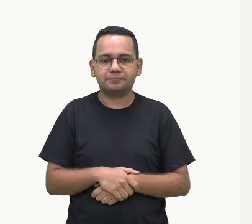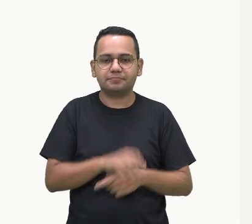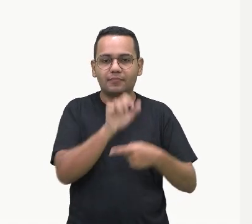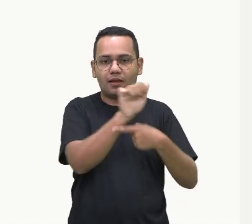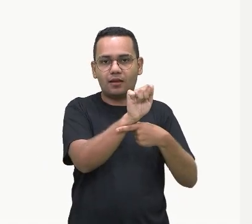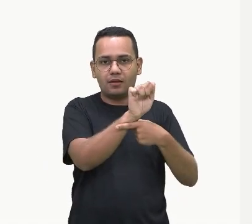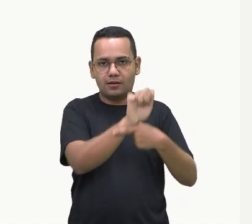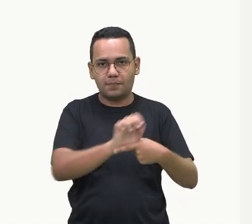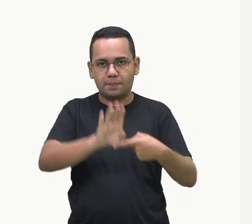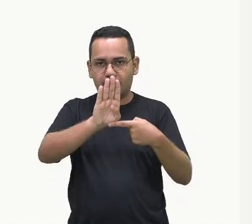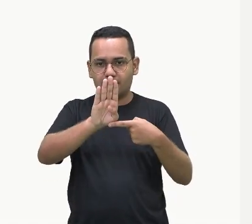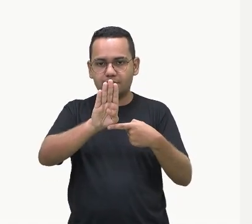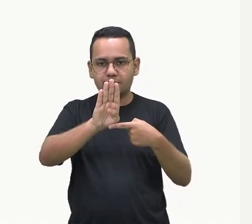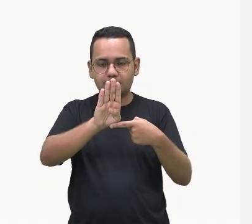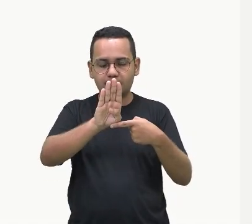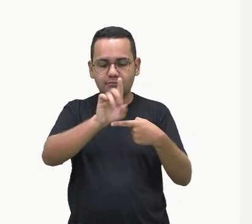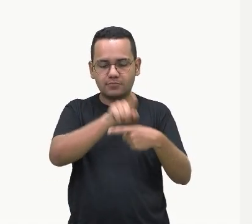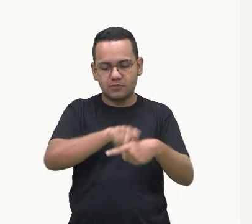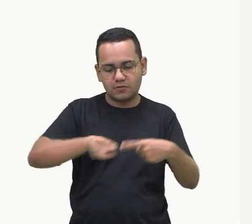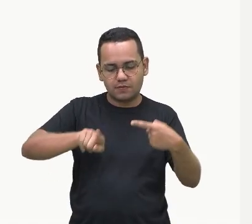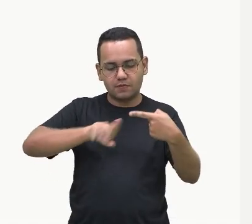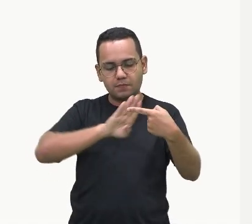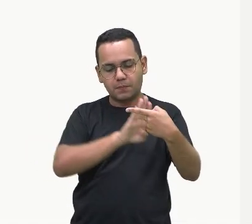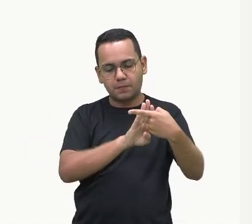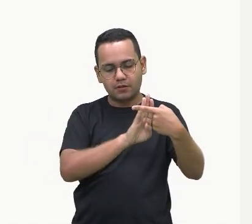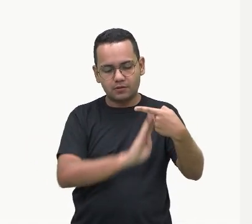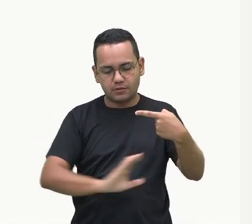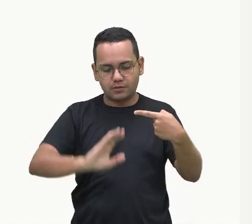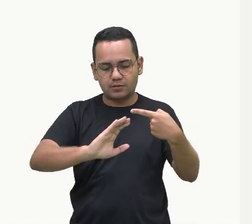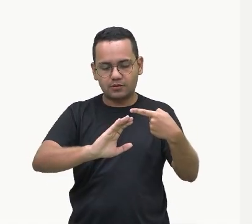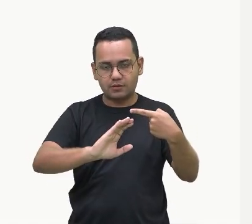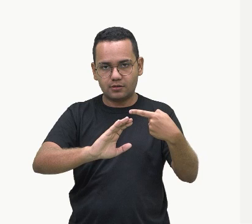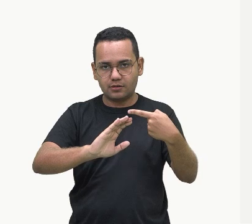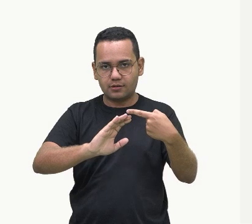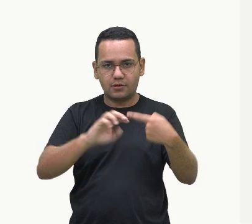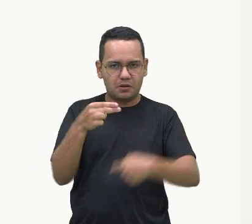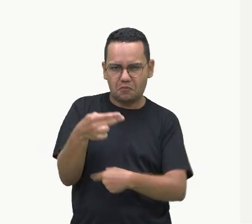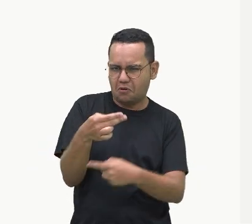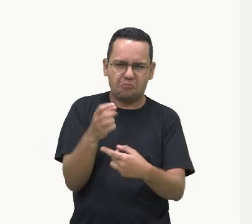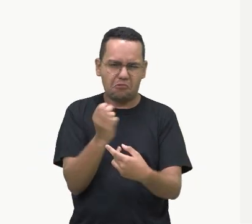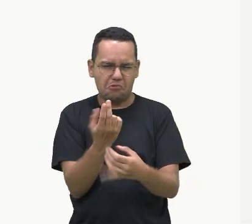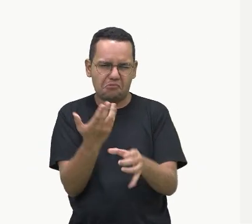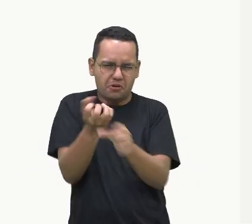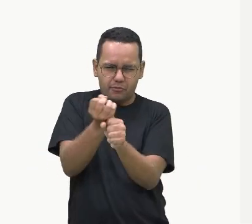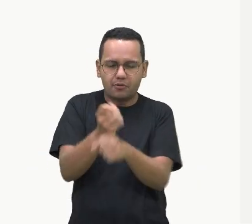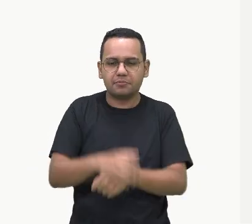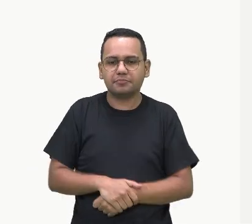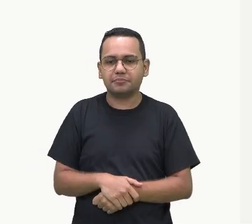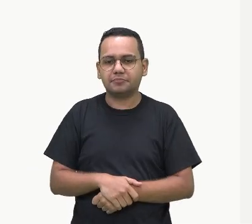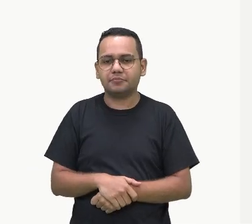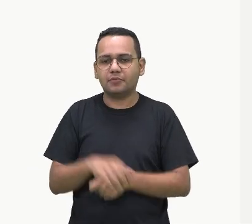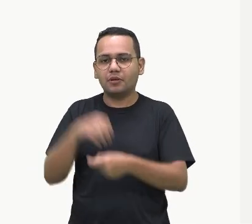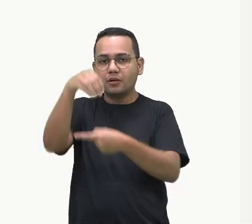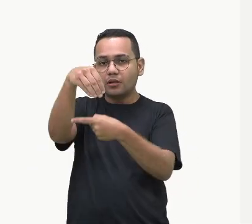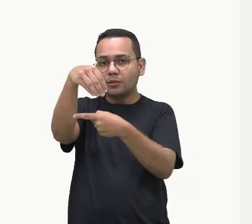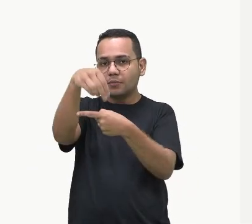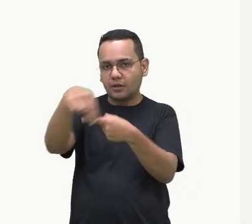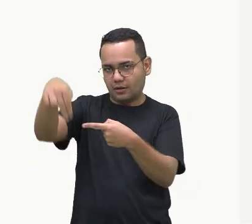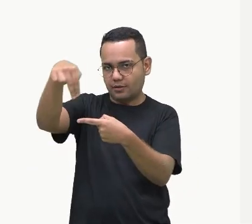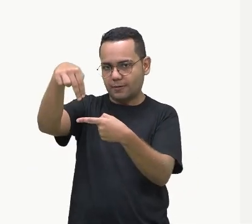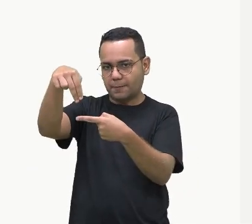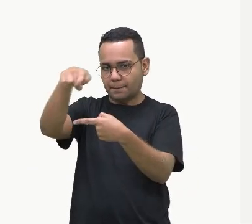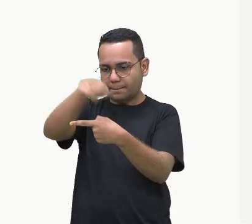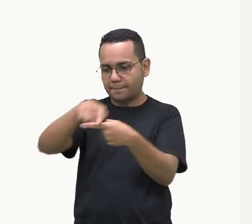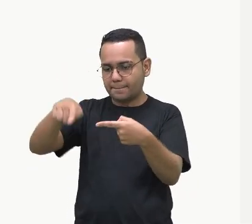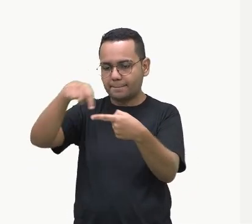AB está para BC, assim como MN